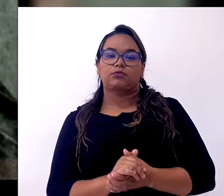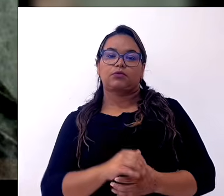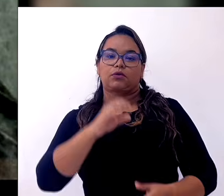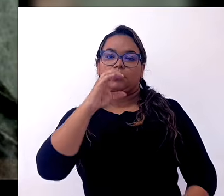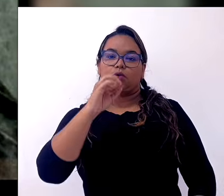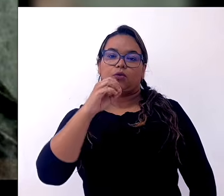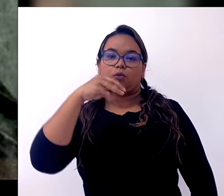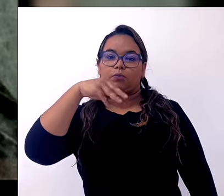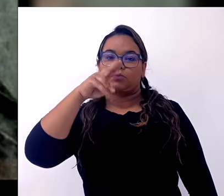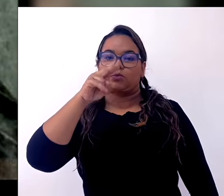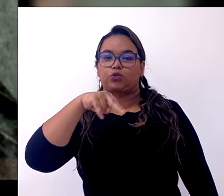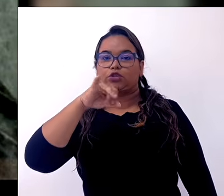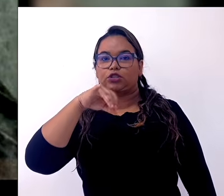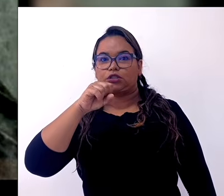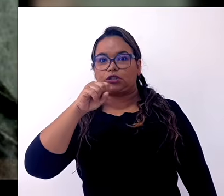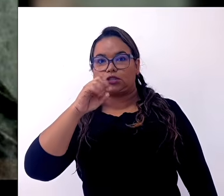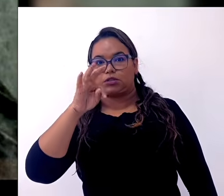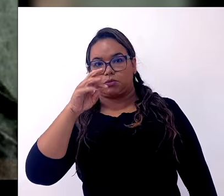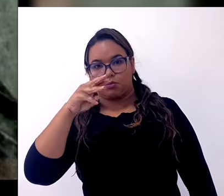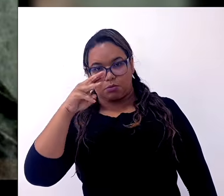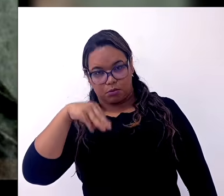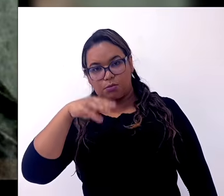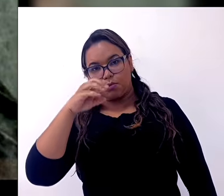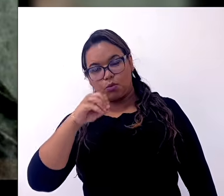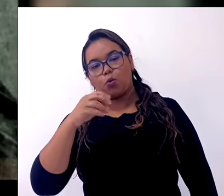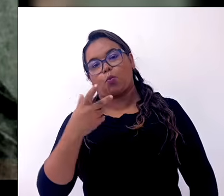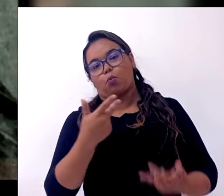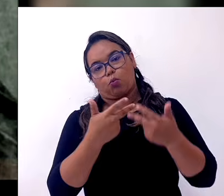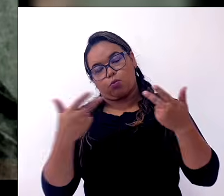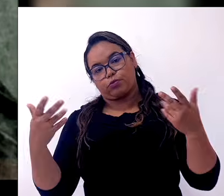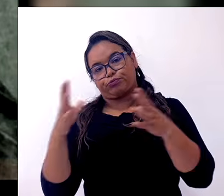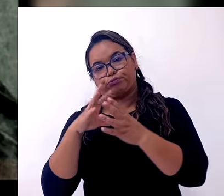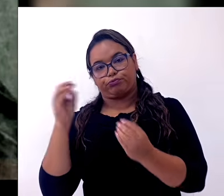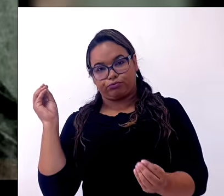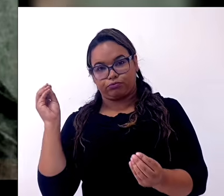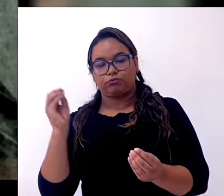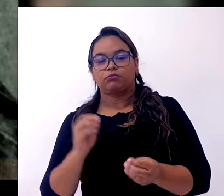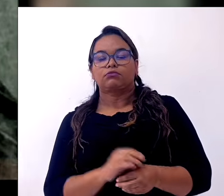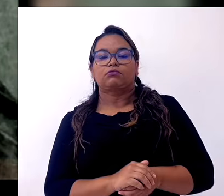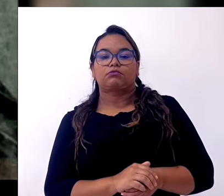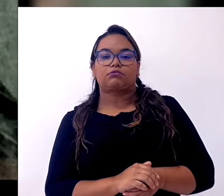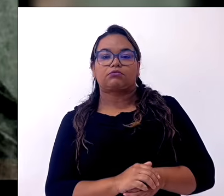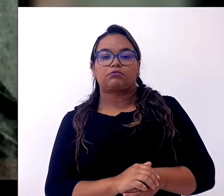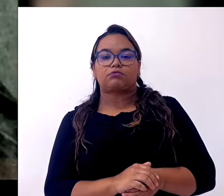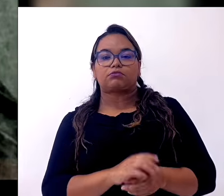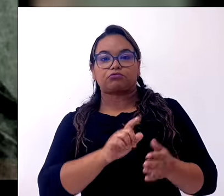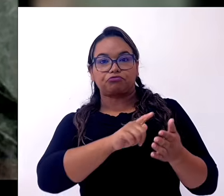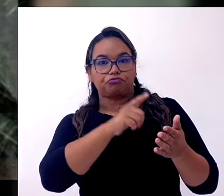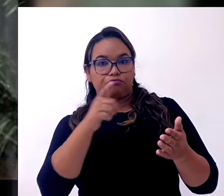o encontro de 63 países sobre o neoliberalismo.